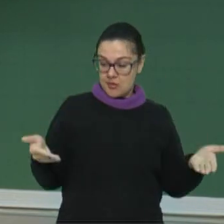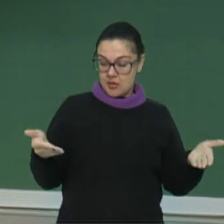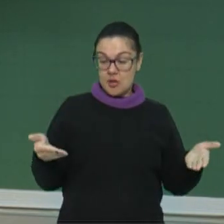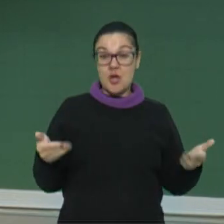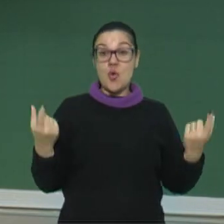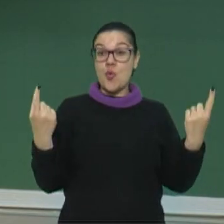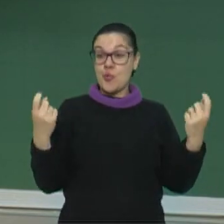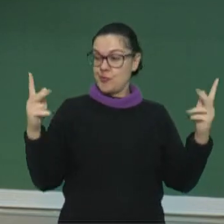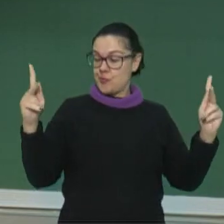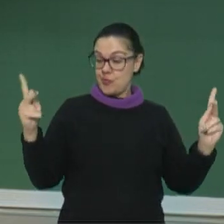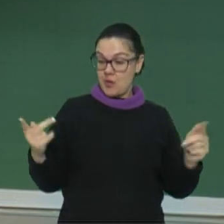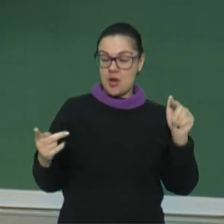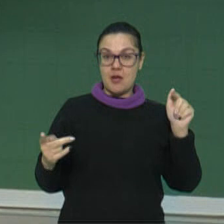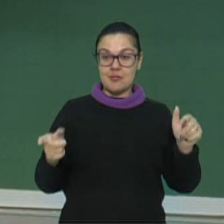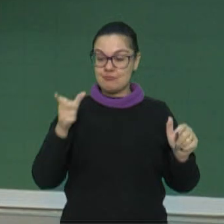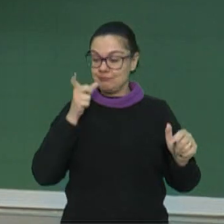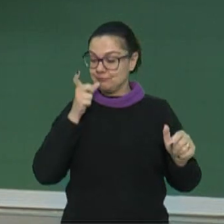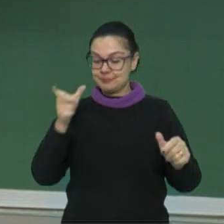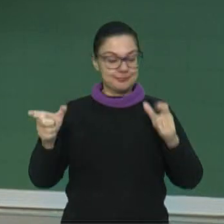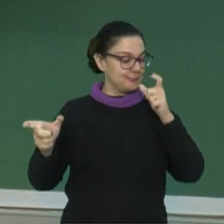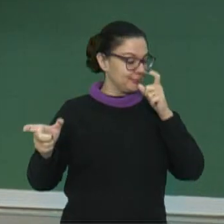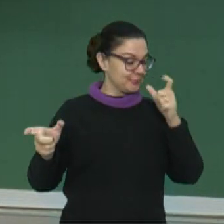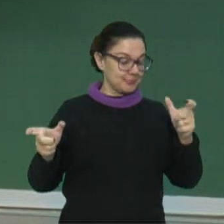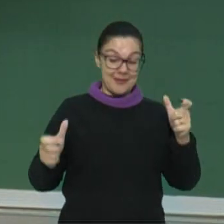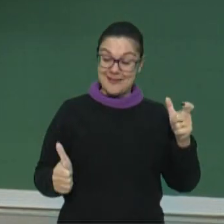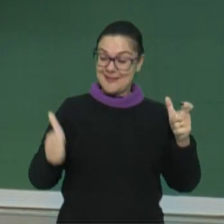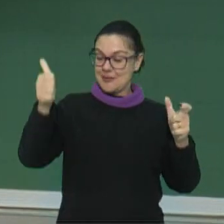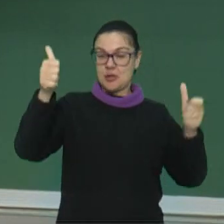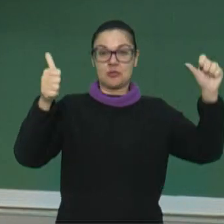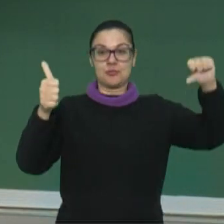coisa que diferenciou foram as palavras que elas